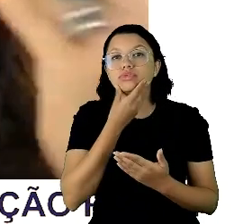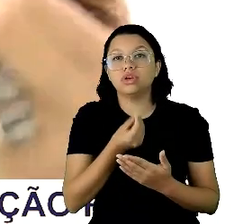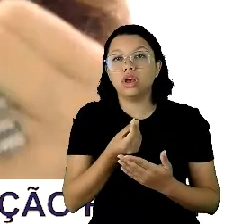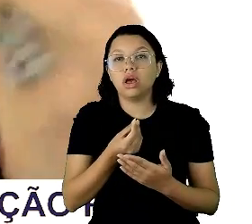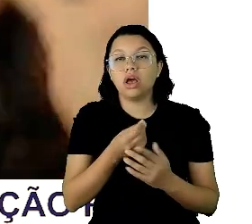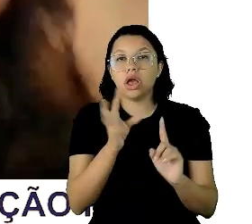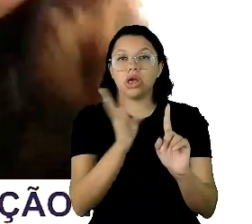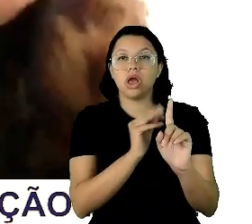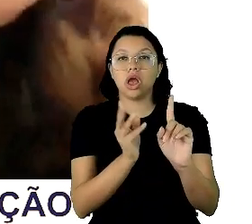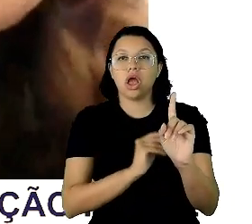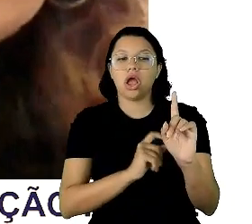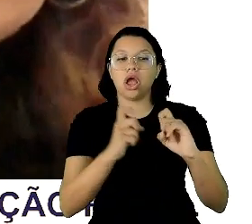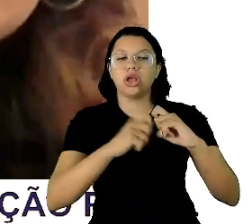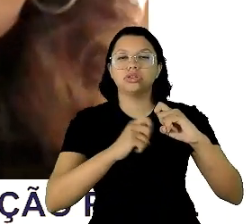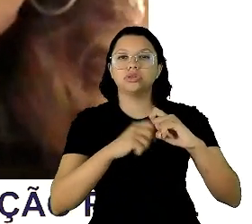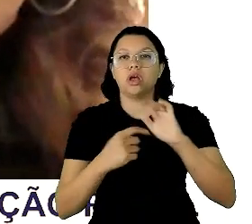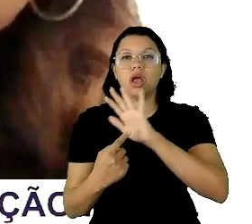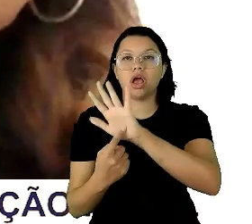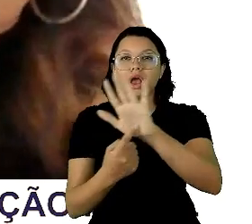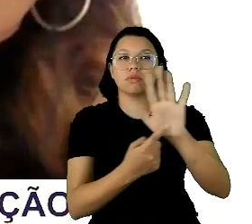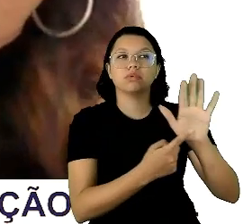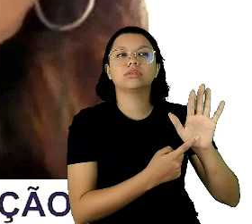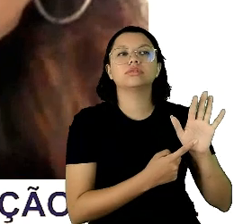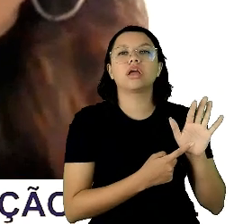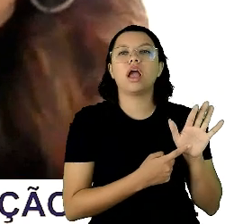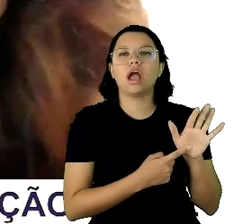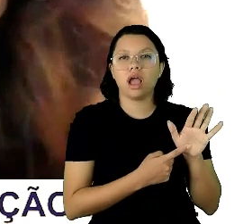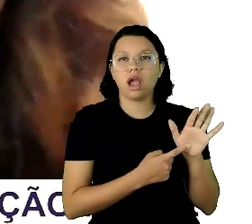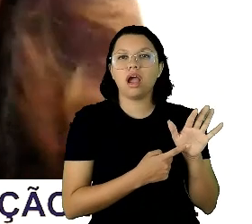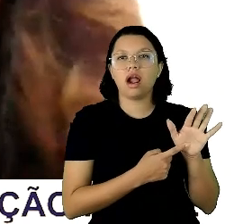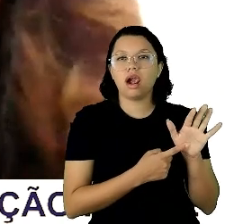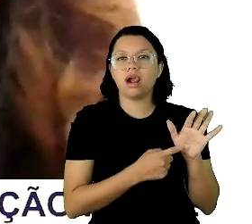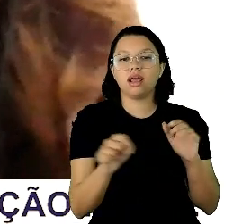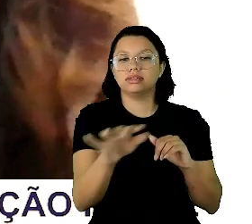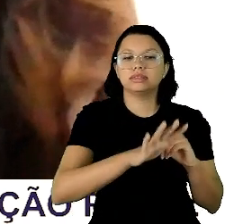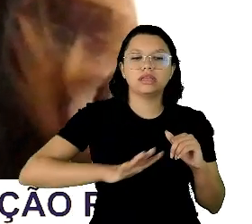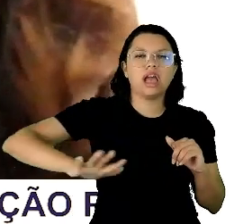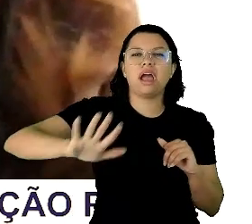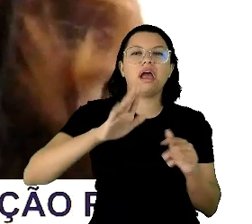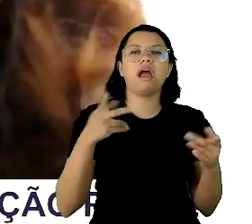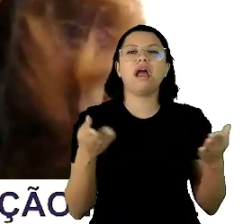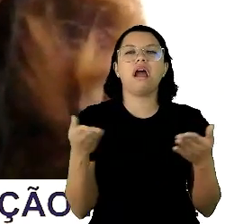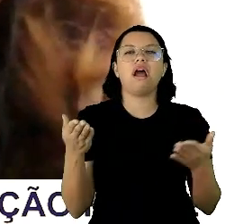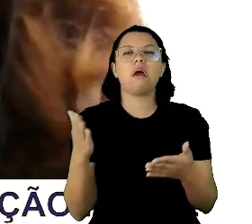para mostrar que invadiram aquele terreno, né?